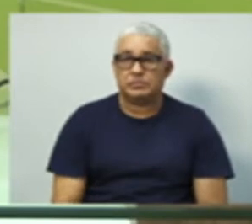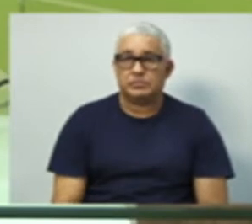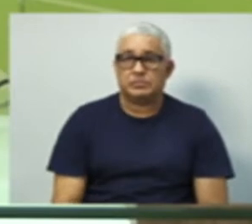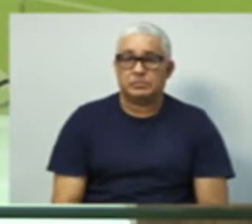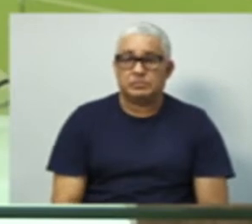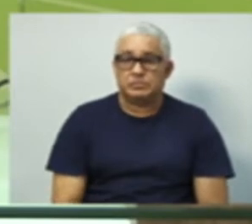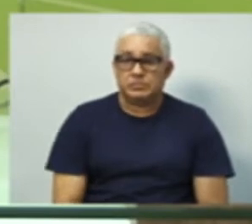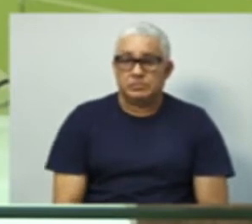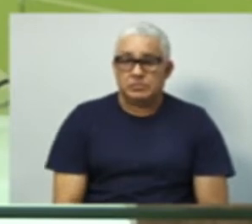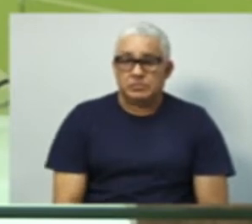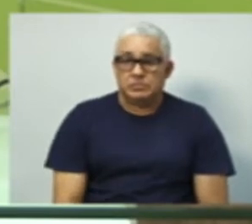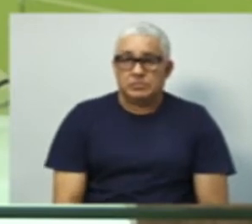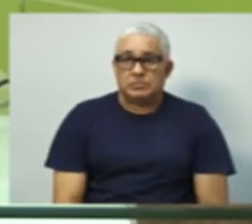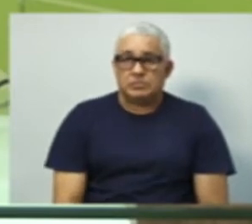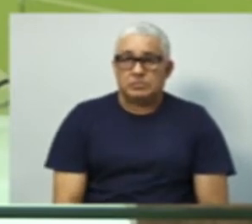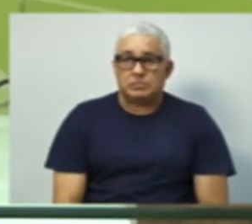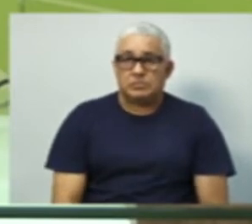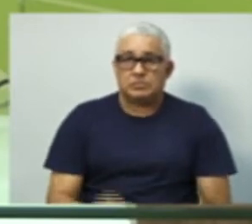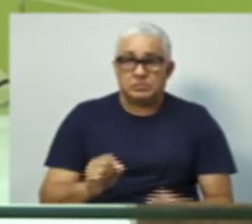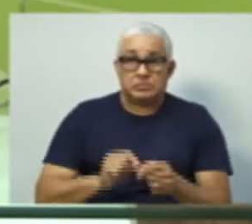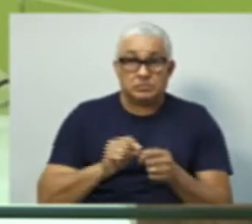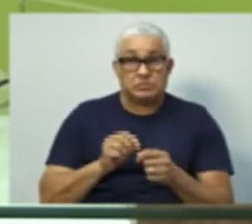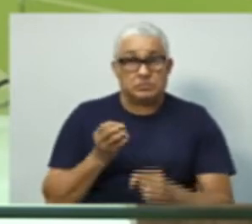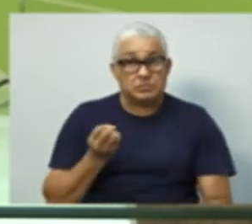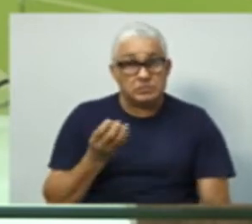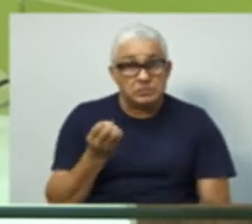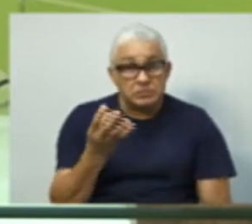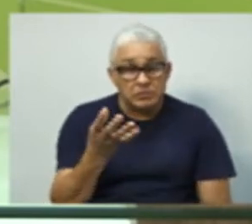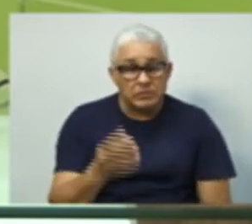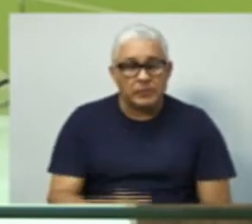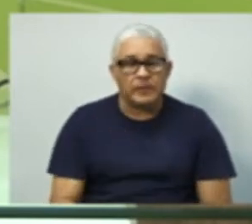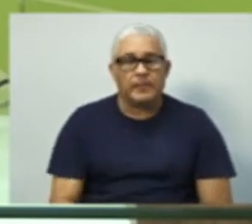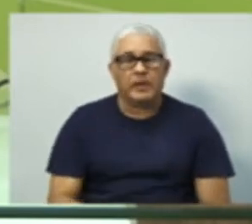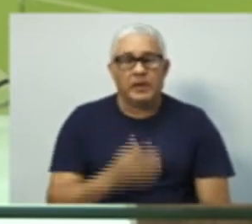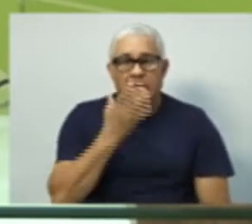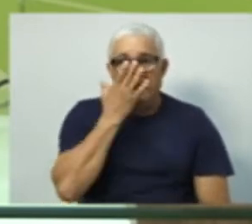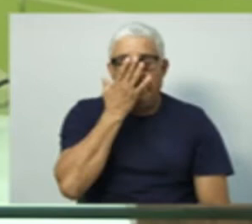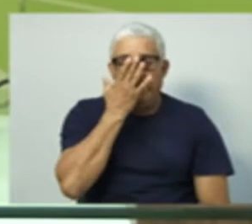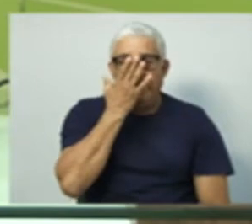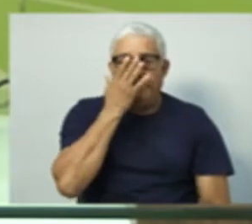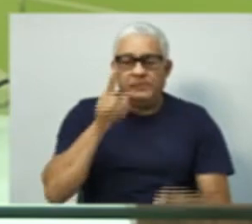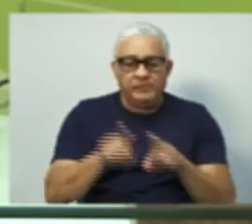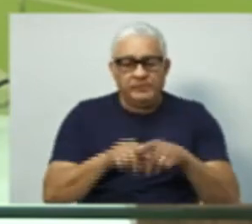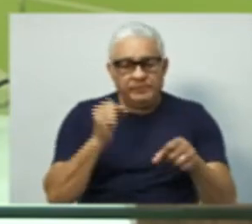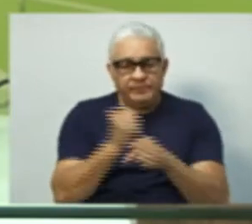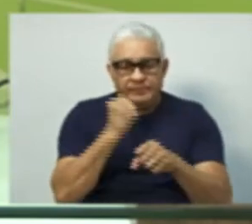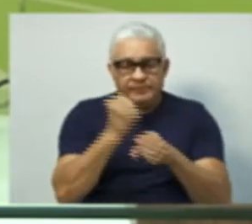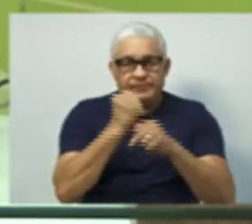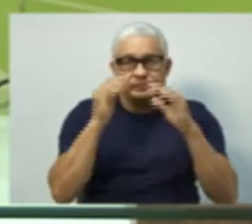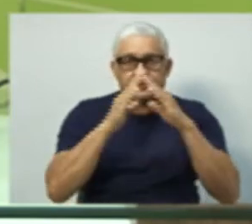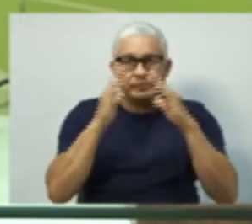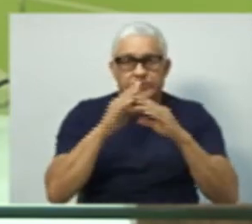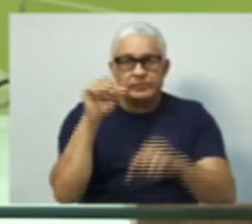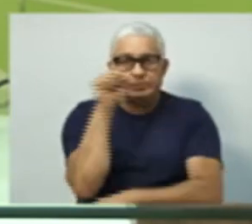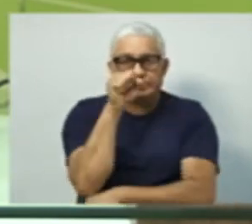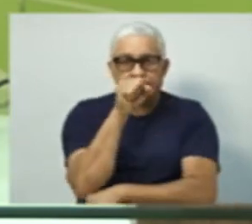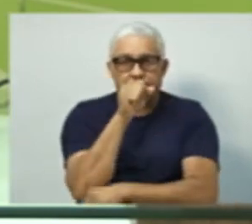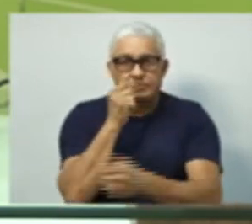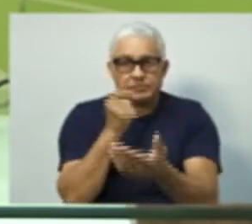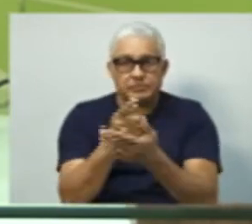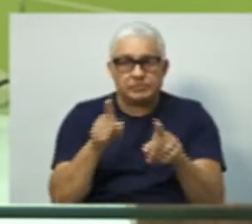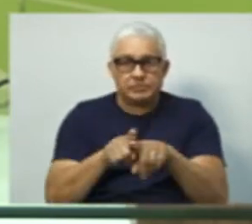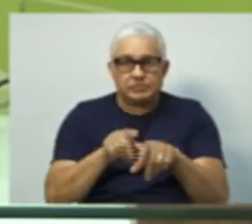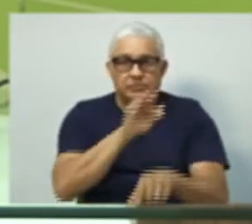melhoria, de saúde pública, de educação. Isso não é à toa. Para que o governo tenha um plano desse, tenha um planejamento e